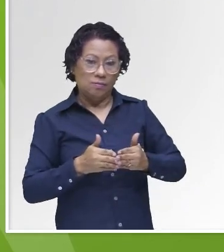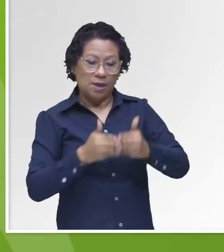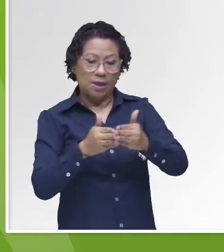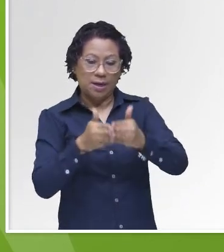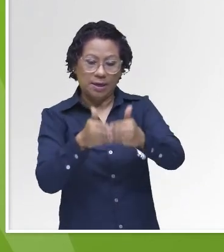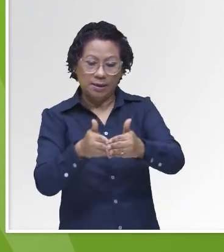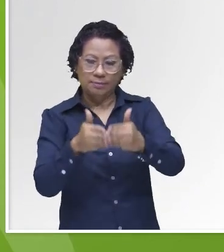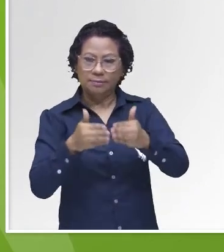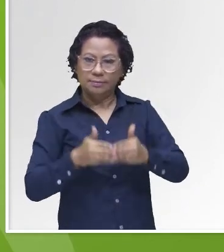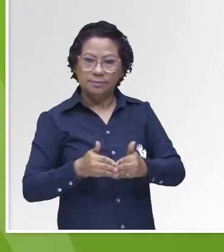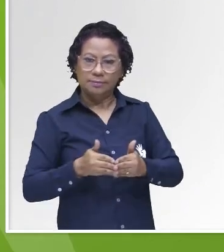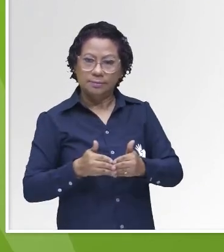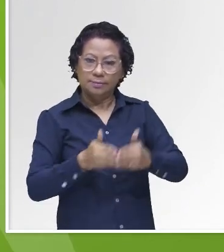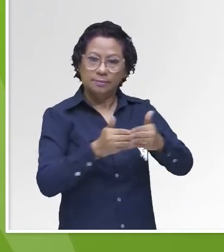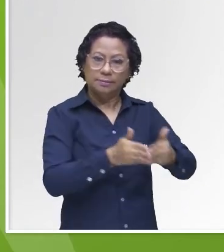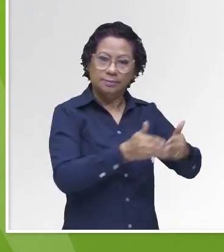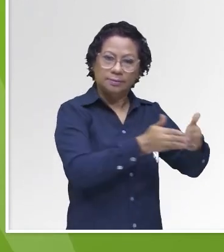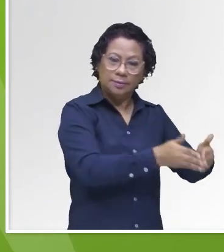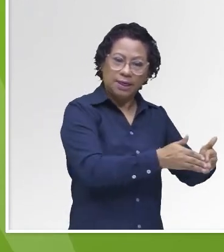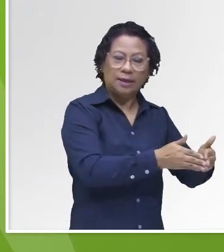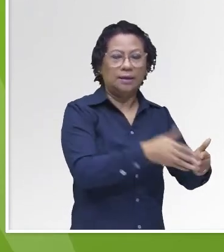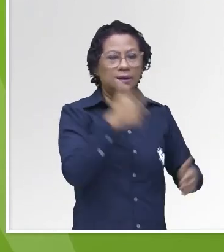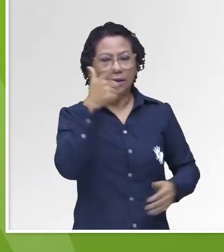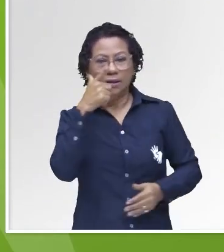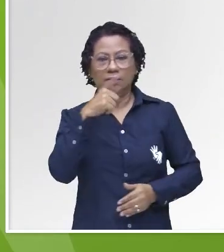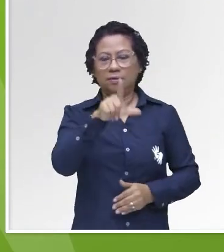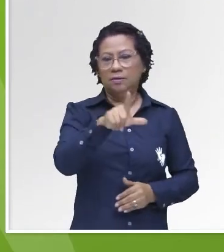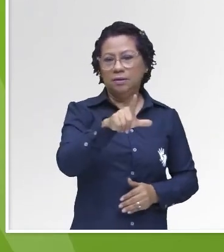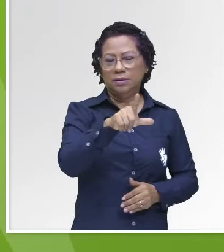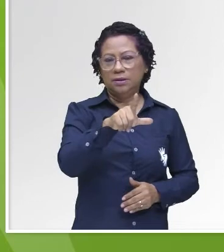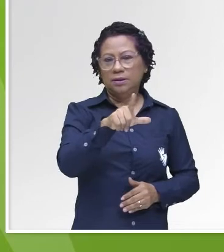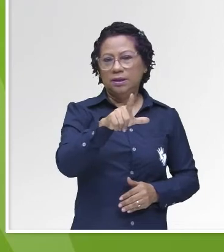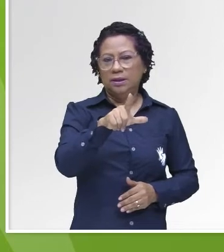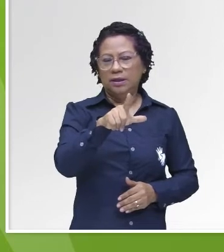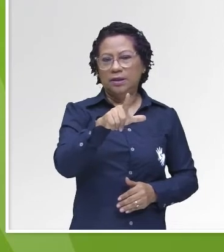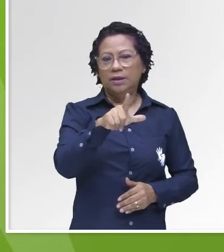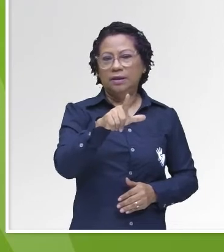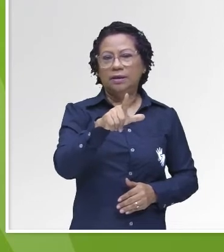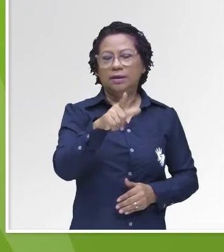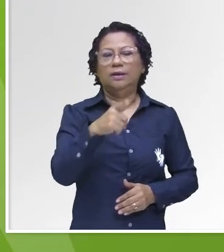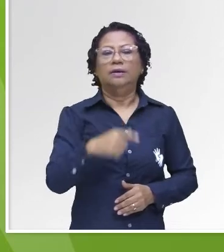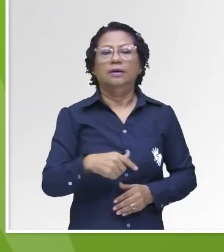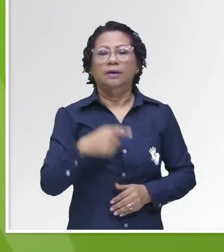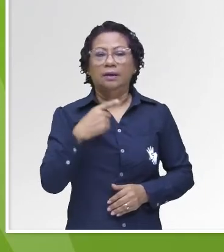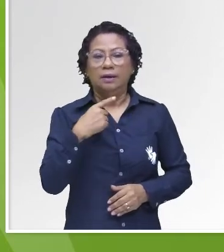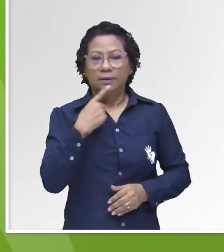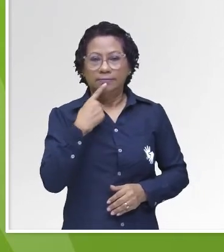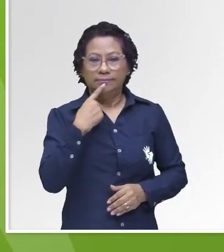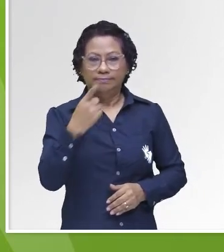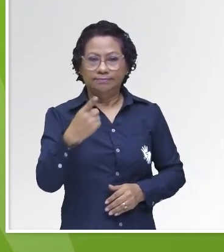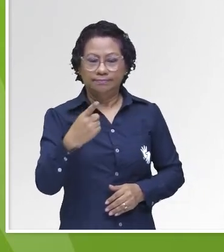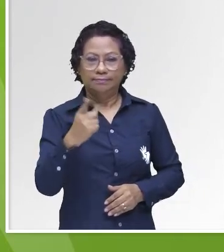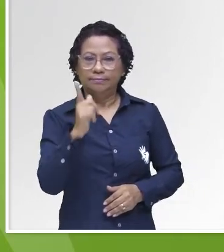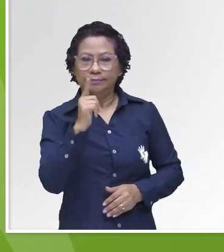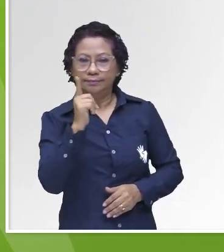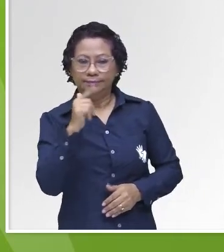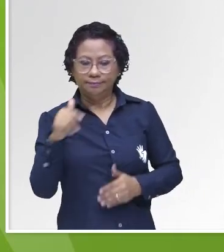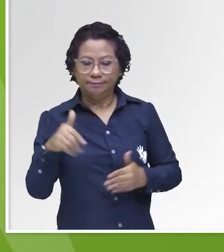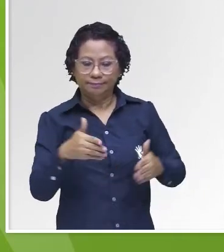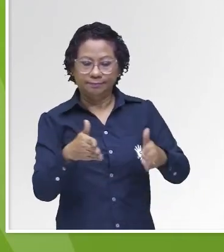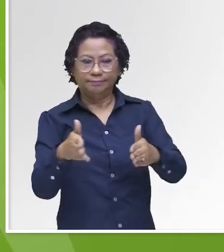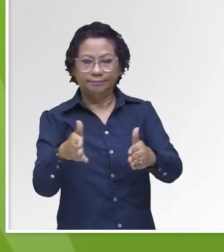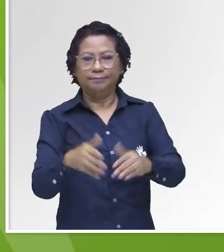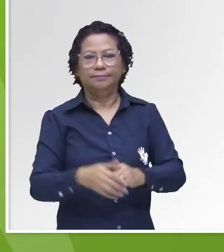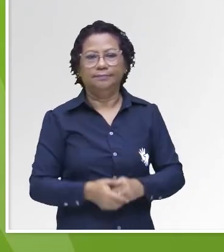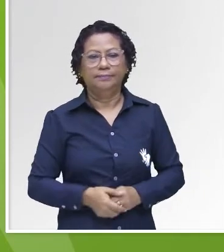cima até que ele chega do outro lado do rio. Então veja bem, olha só. O que é importante aqui